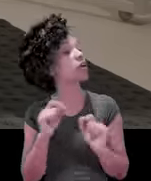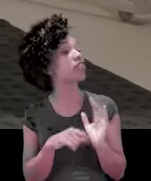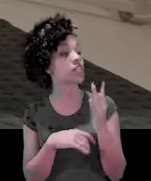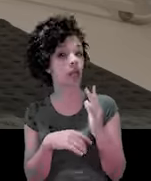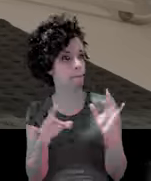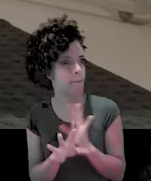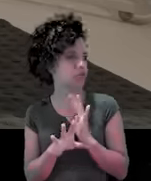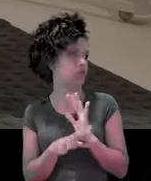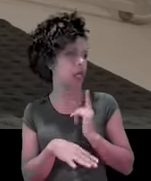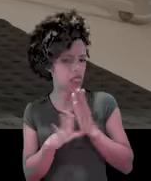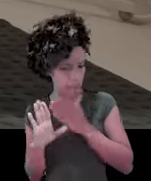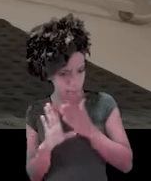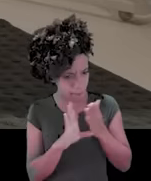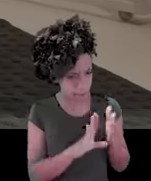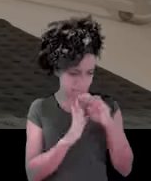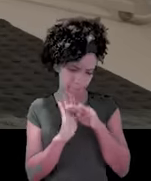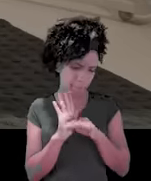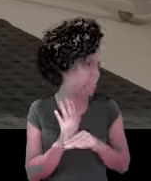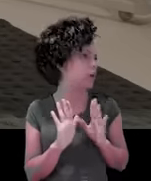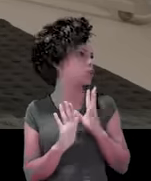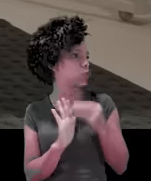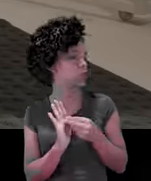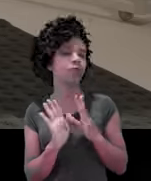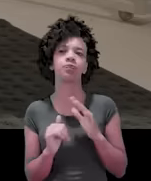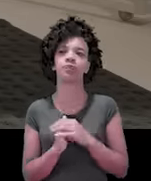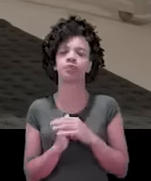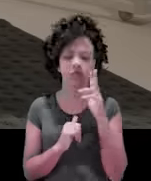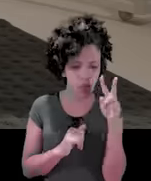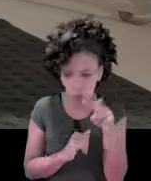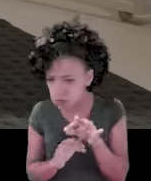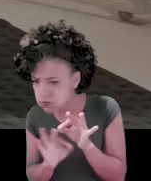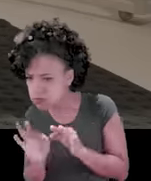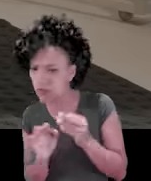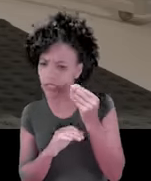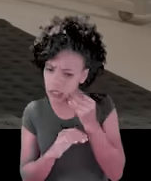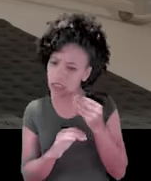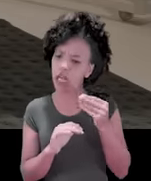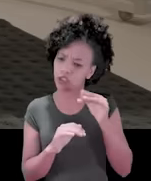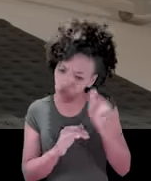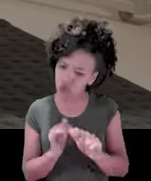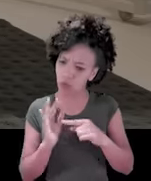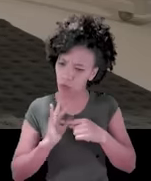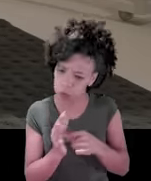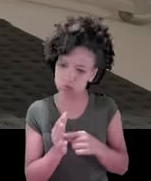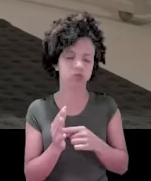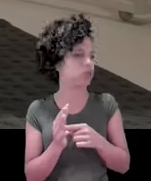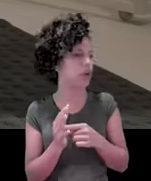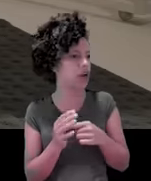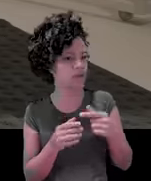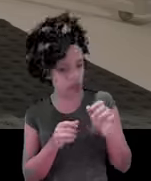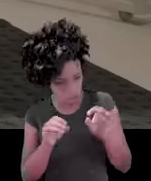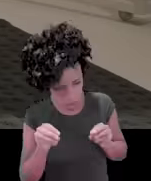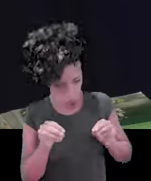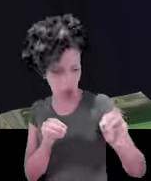tenho que fazer esse procedimento sem processo Tá tudo doido estabelecida cara fui lá fui olhando Vamos tentar relacionar o motor ele é bom para